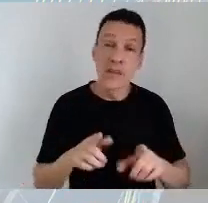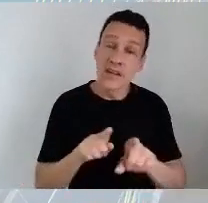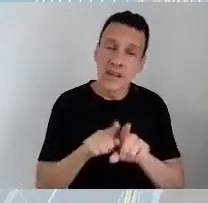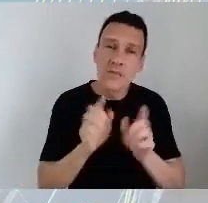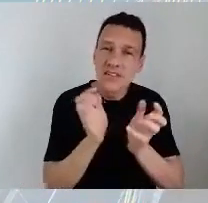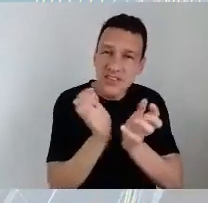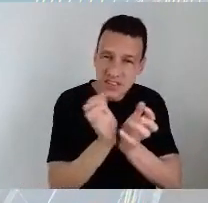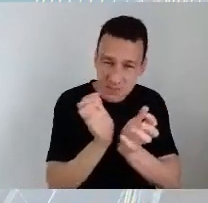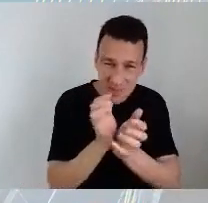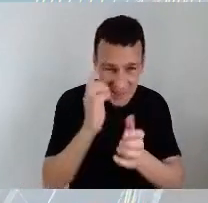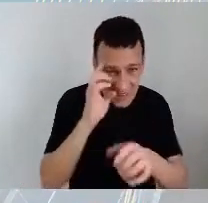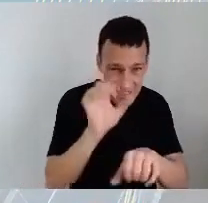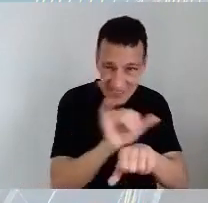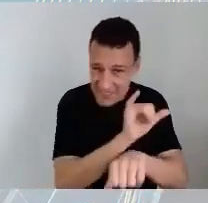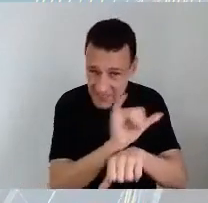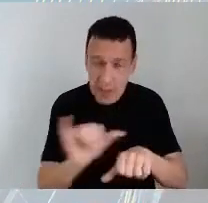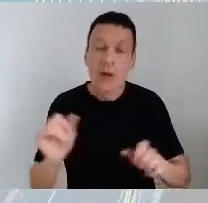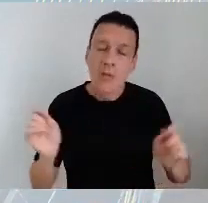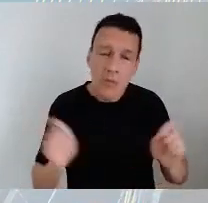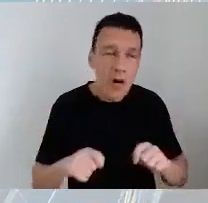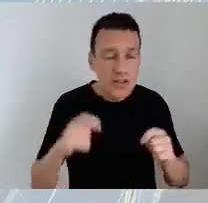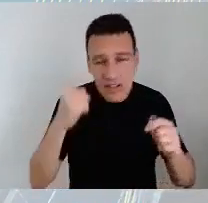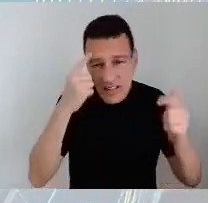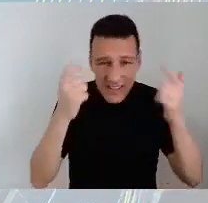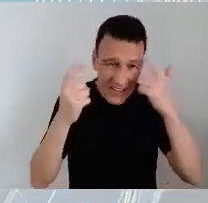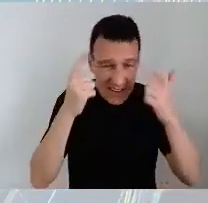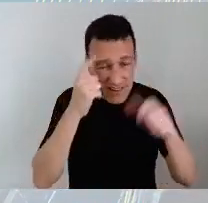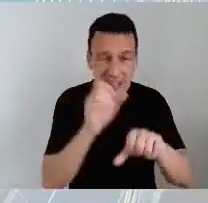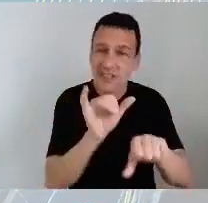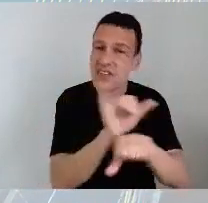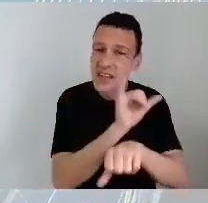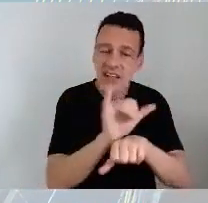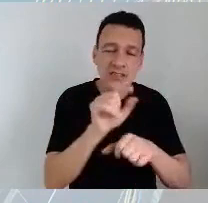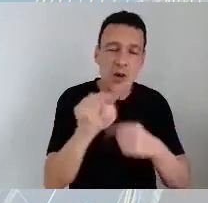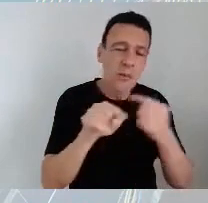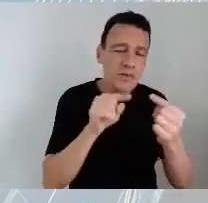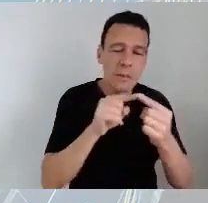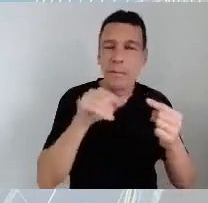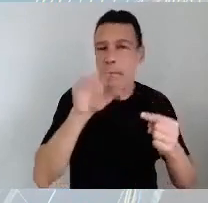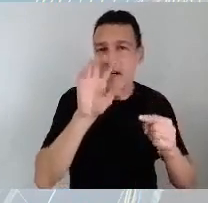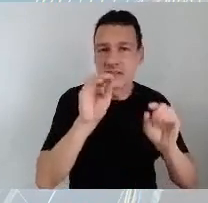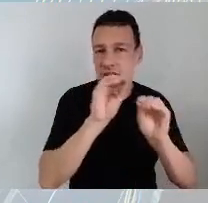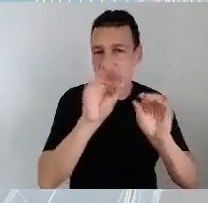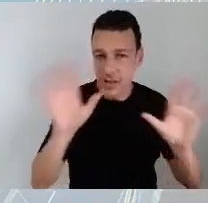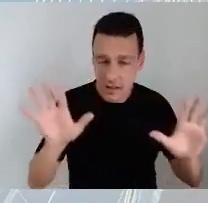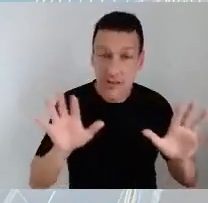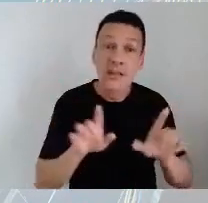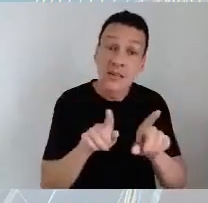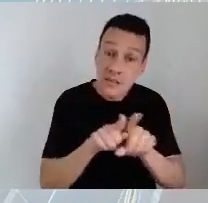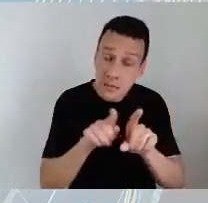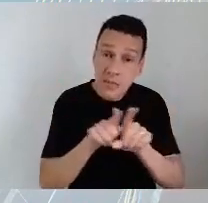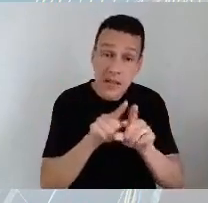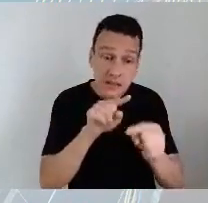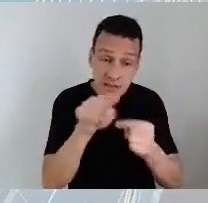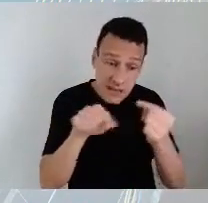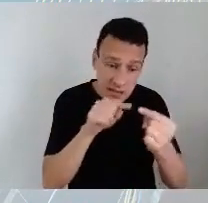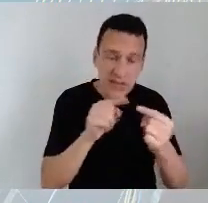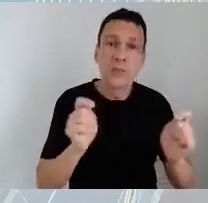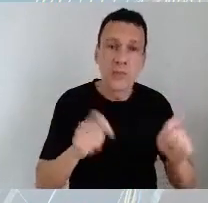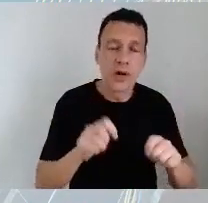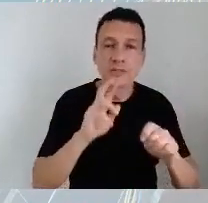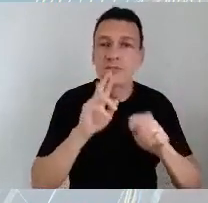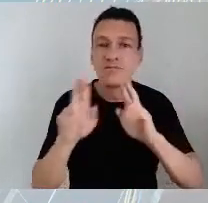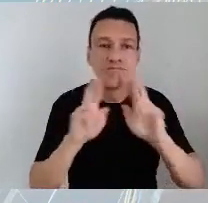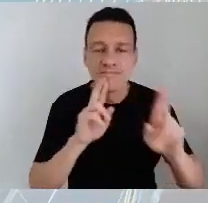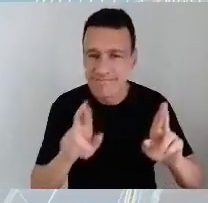construir estratégias com objetivos mais claros e estratégias que gerem resultados. Porque vocês vão estar